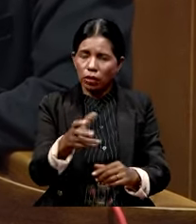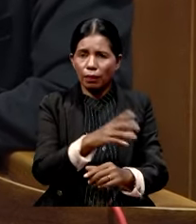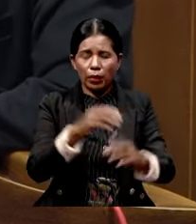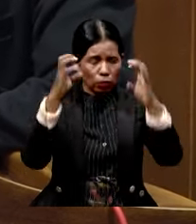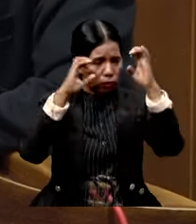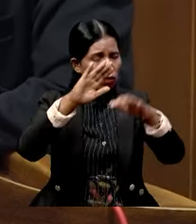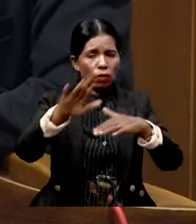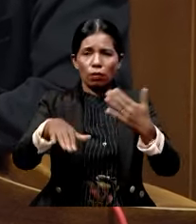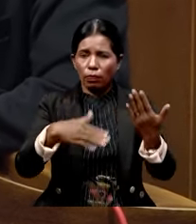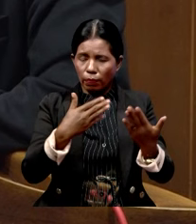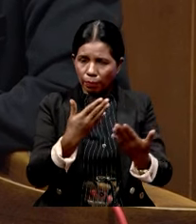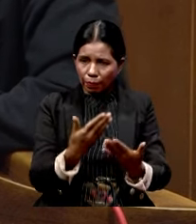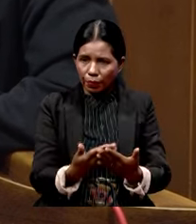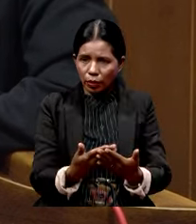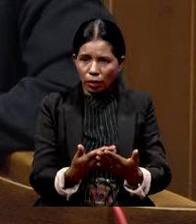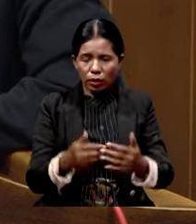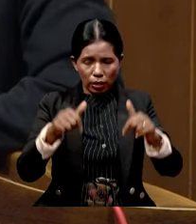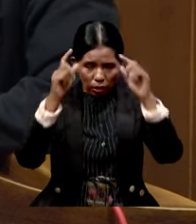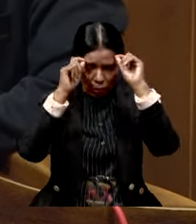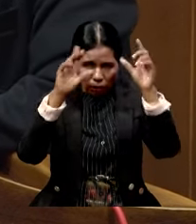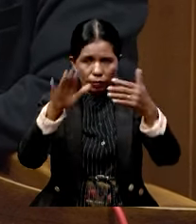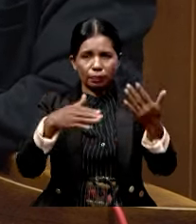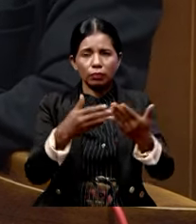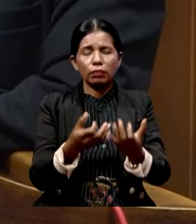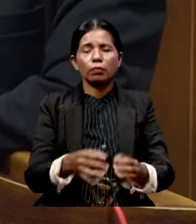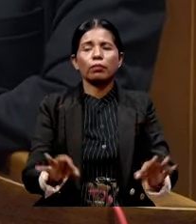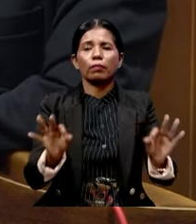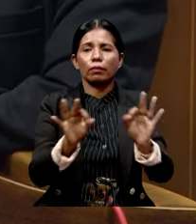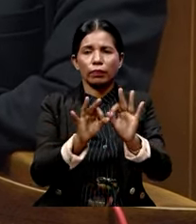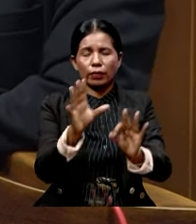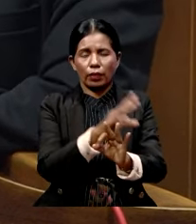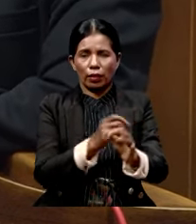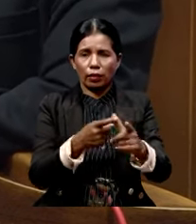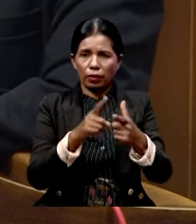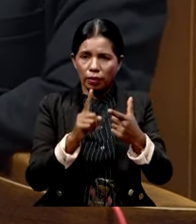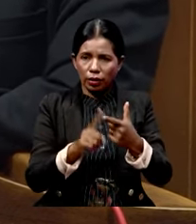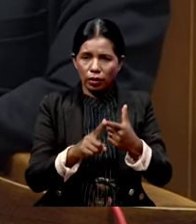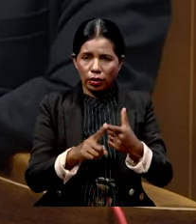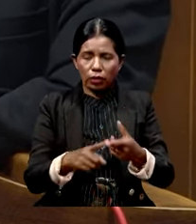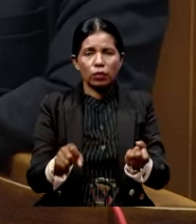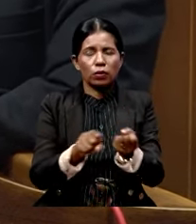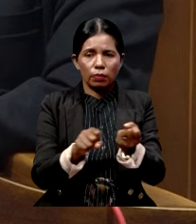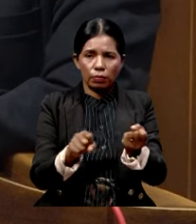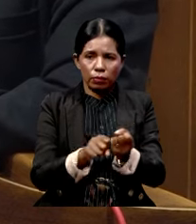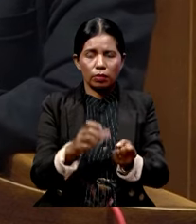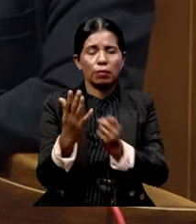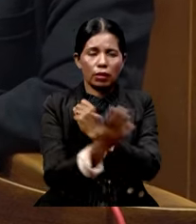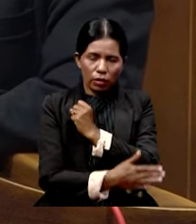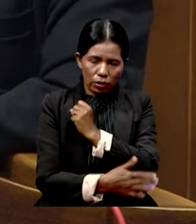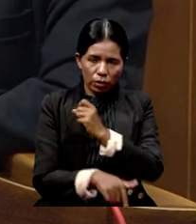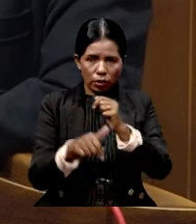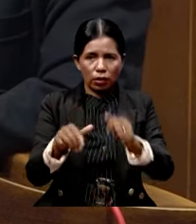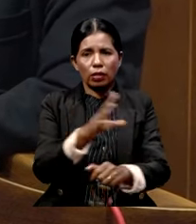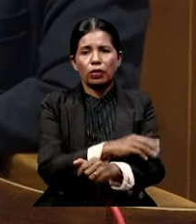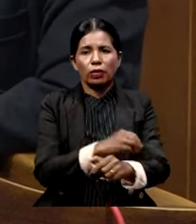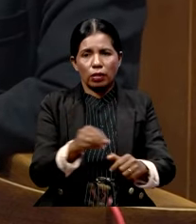geral dos timorenses e, portanto, vamos reforçar essa dimensão e também a